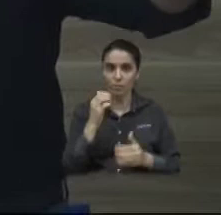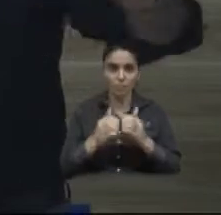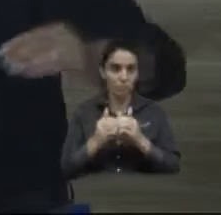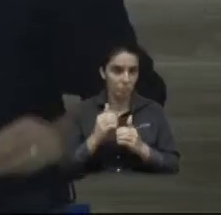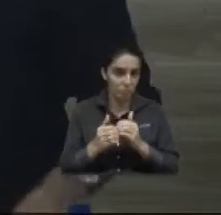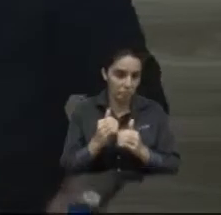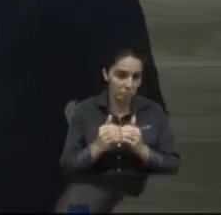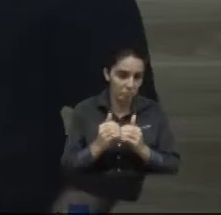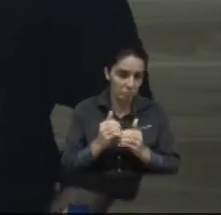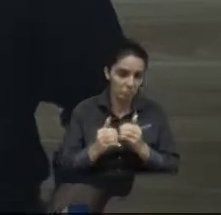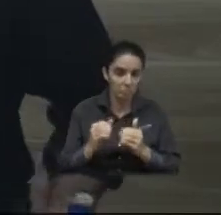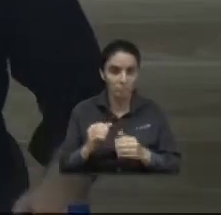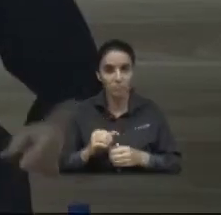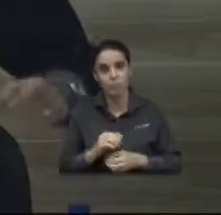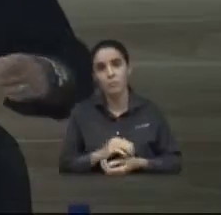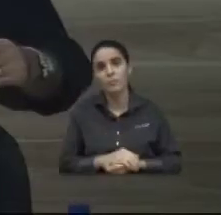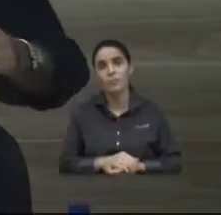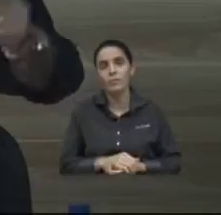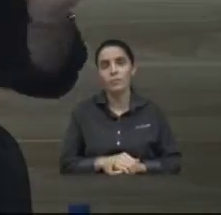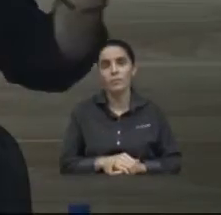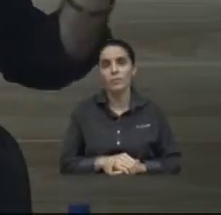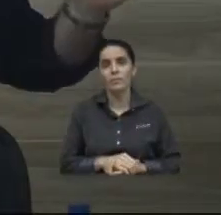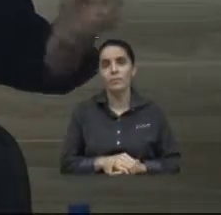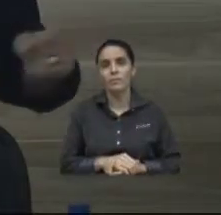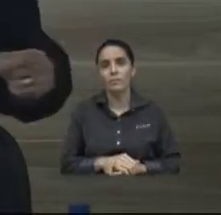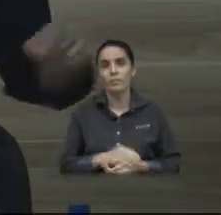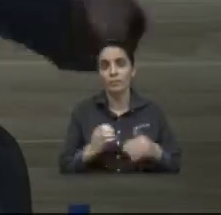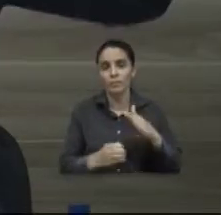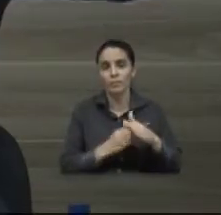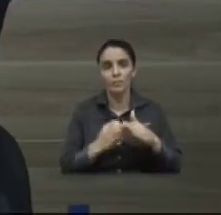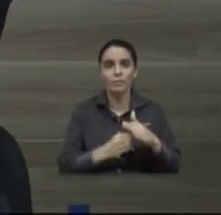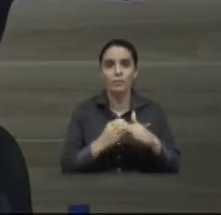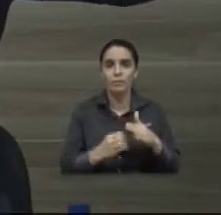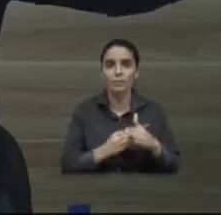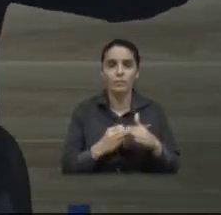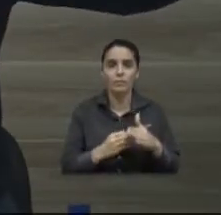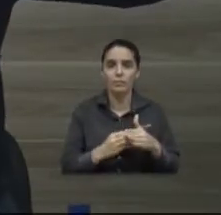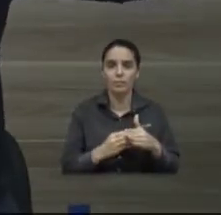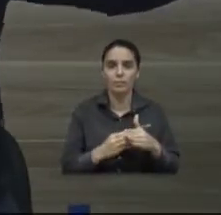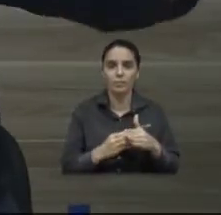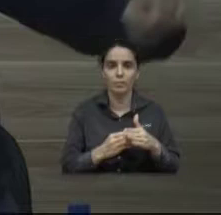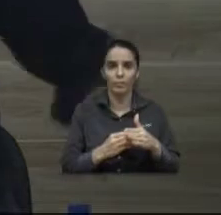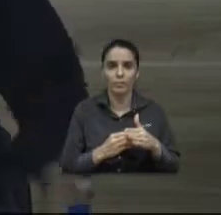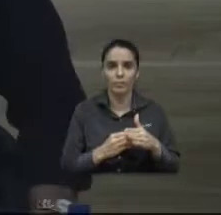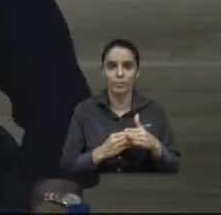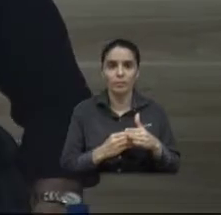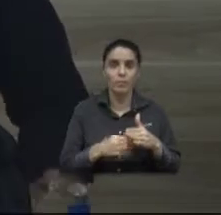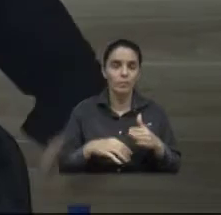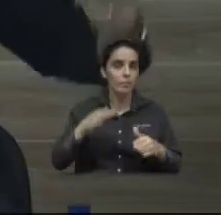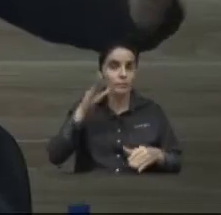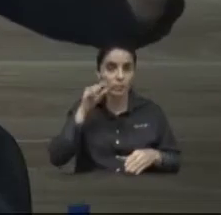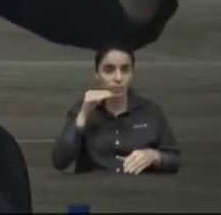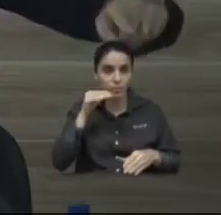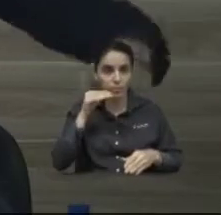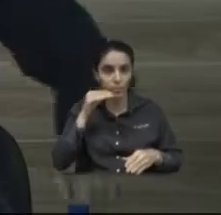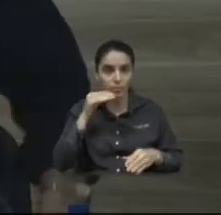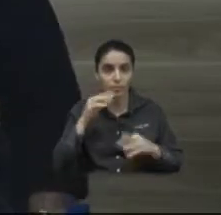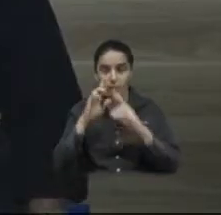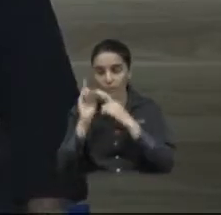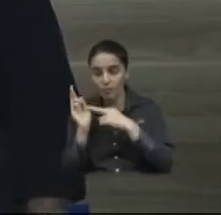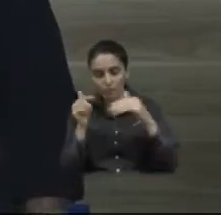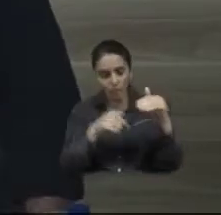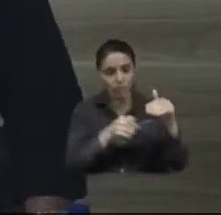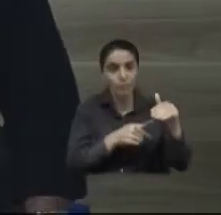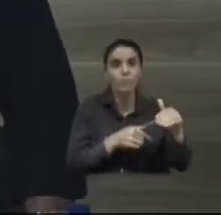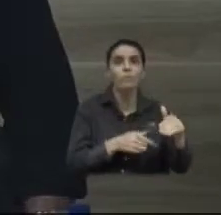talvez algumas outras coisas, e muitas empresas têm dormitório na própria empresa, para o trabalhador dorme lá